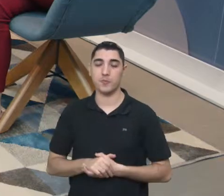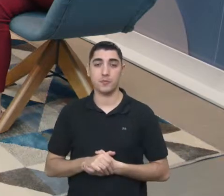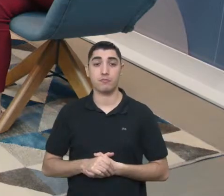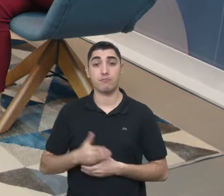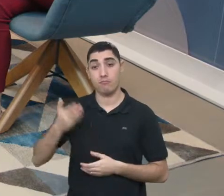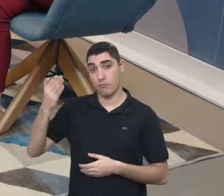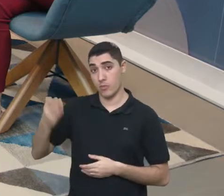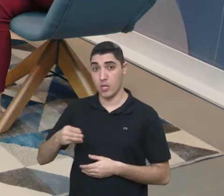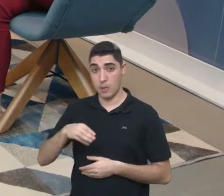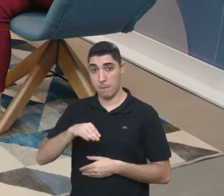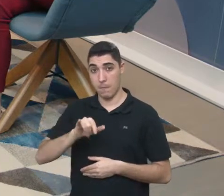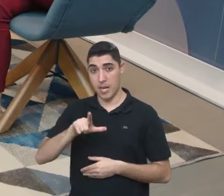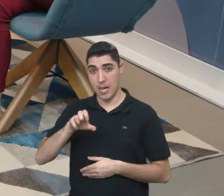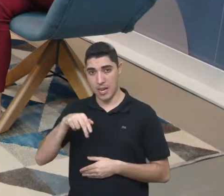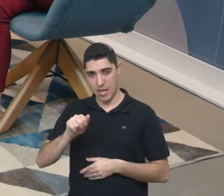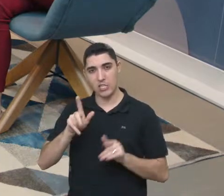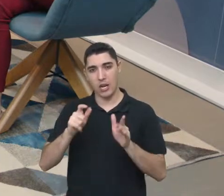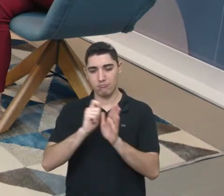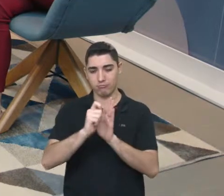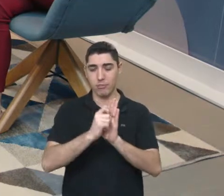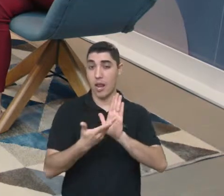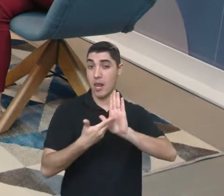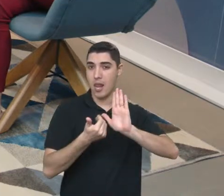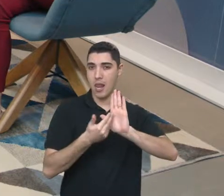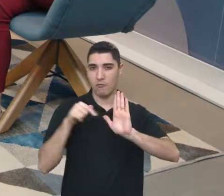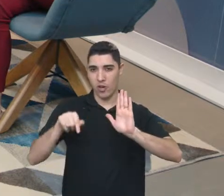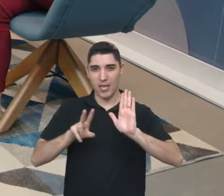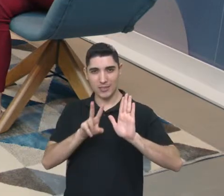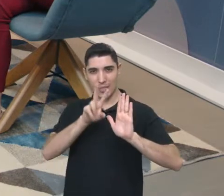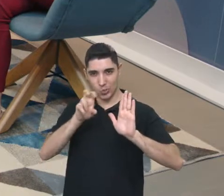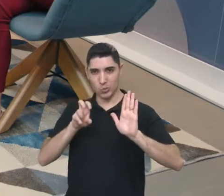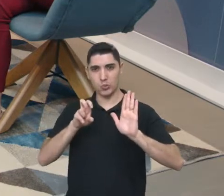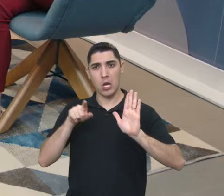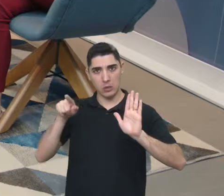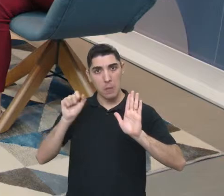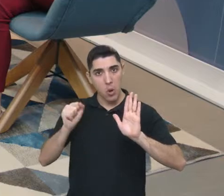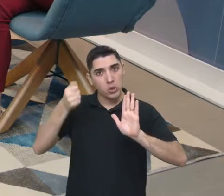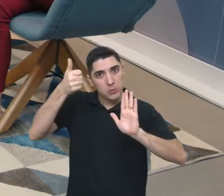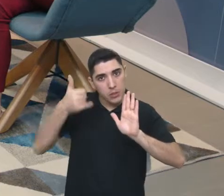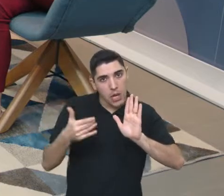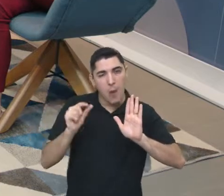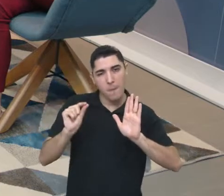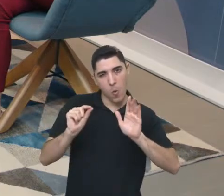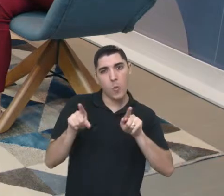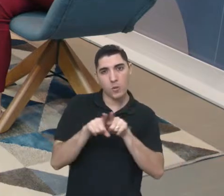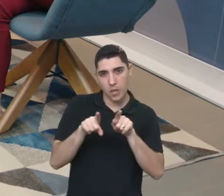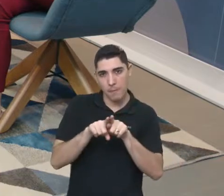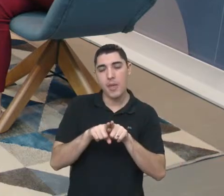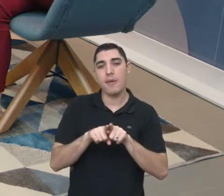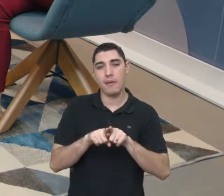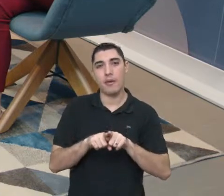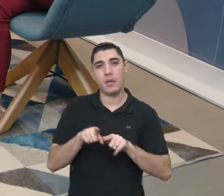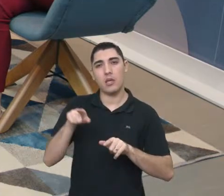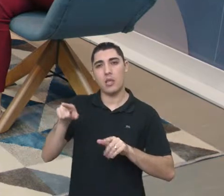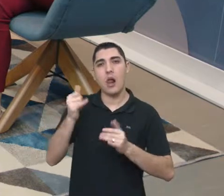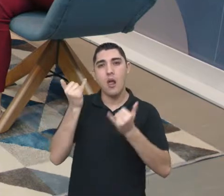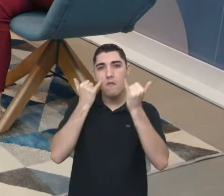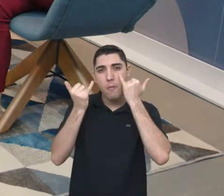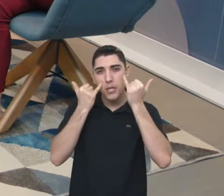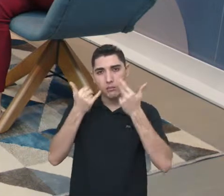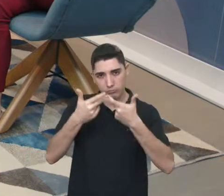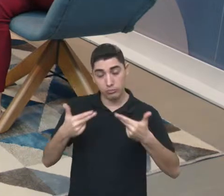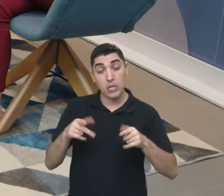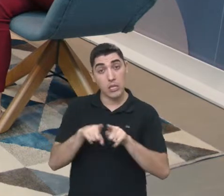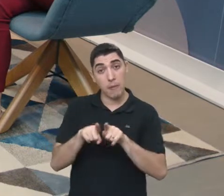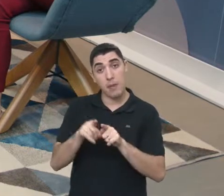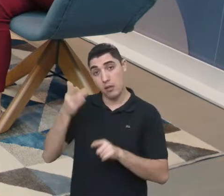dados. A Milena, inclusive, escreveu um livro, né, sobre o assunto. Você pode falar um pouquinho também desses